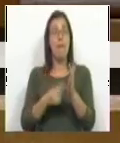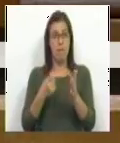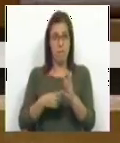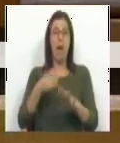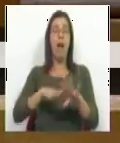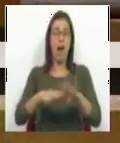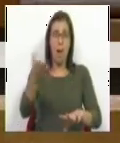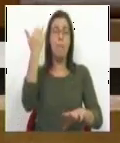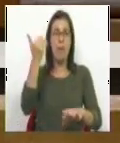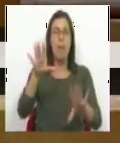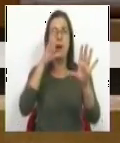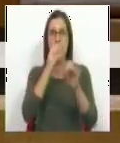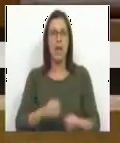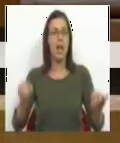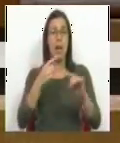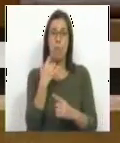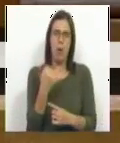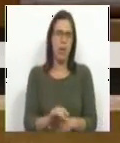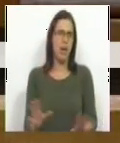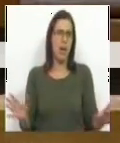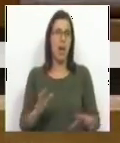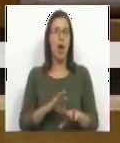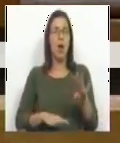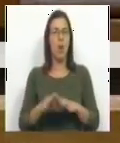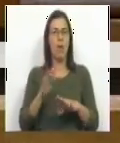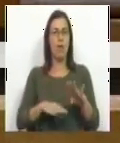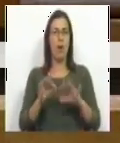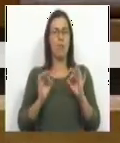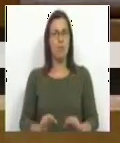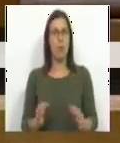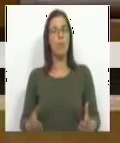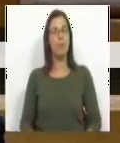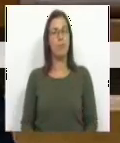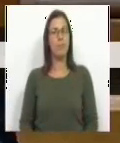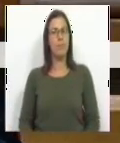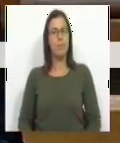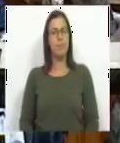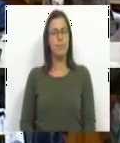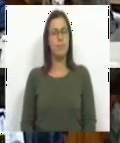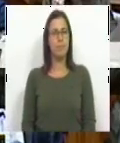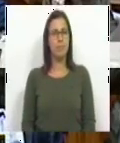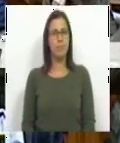para fazer, mas ninguém pode negar o tanto caminho feito.